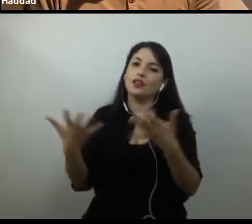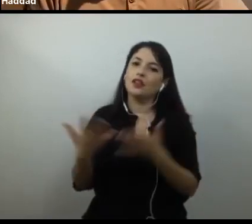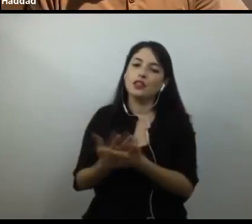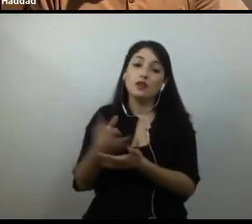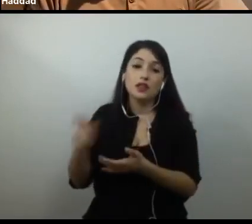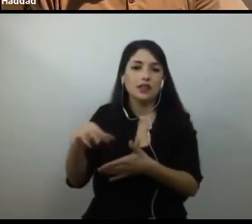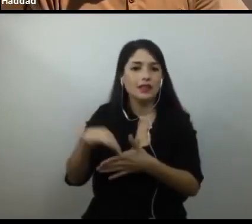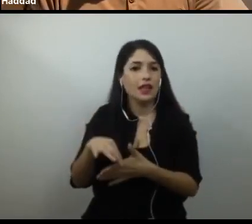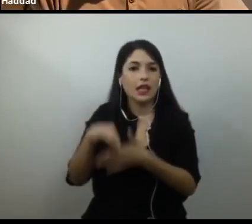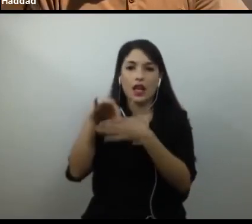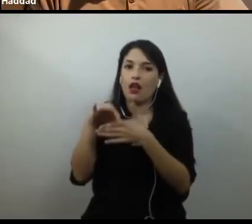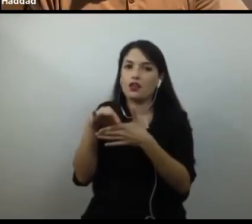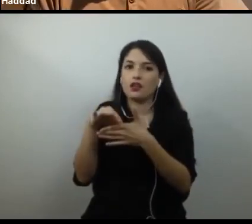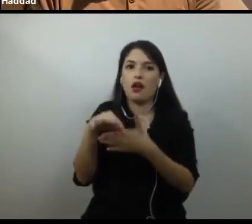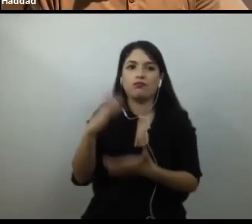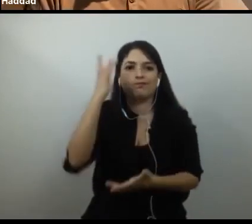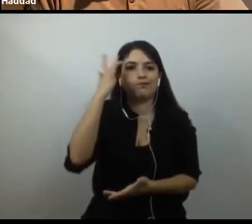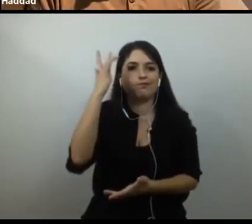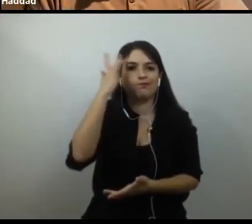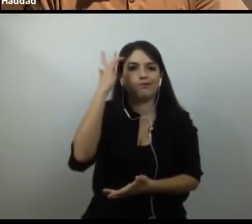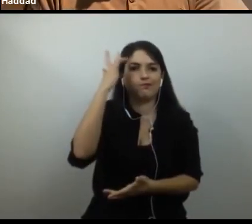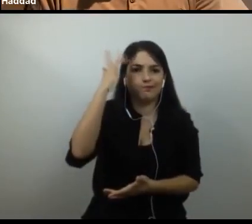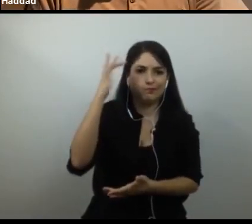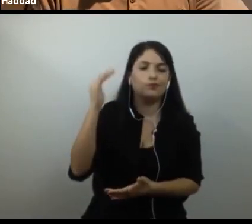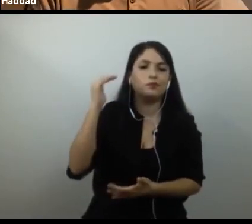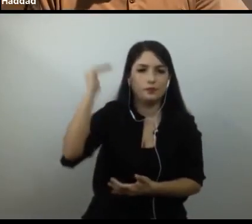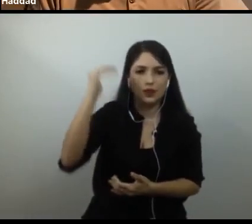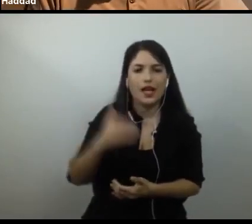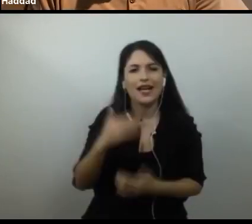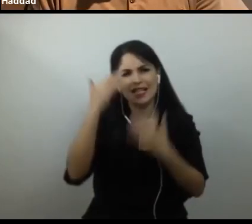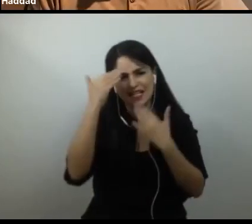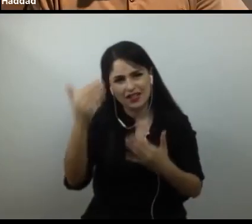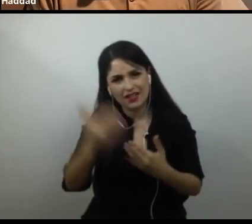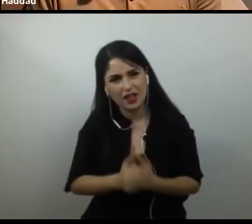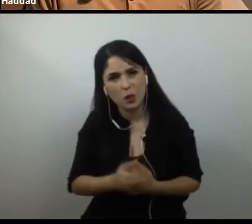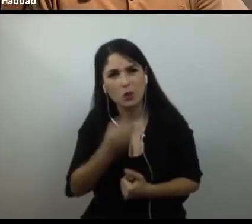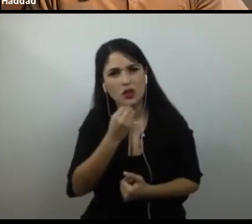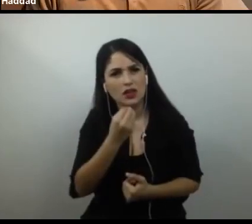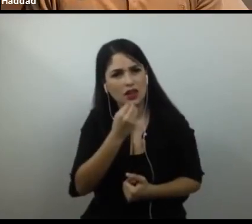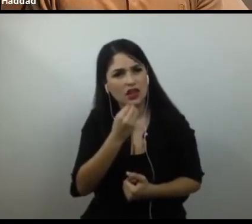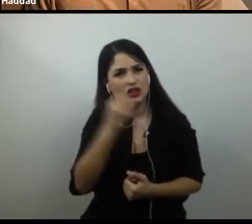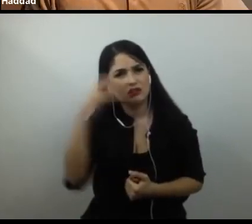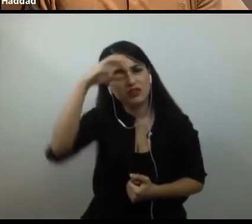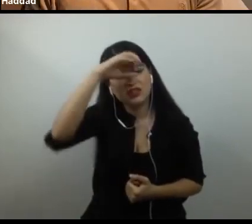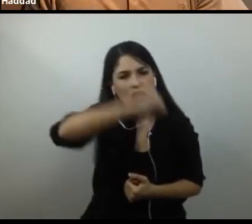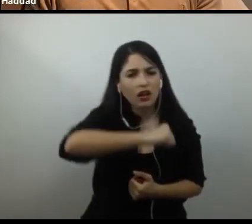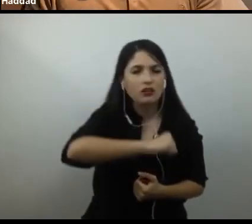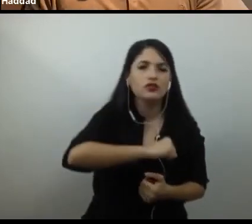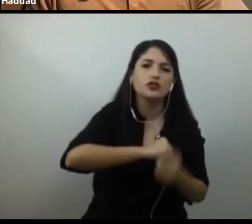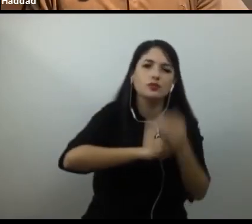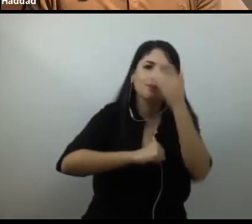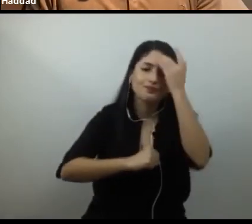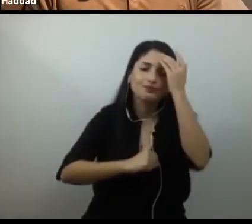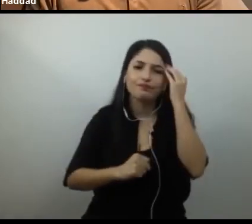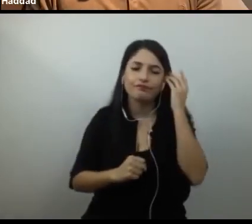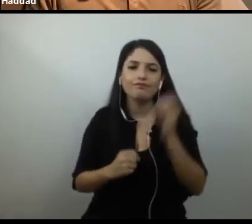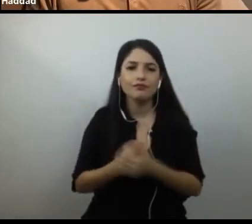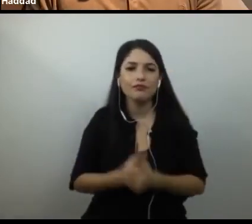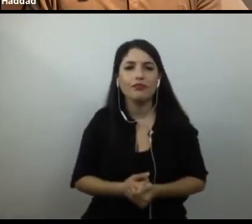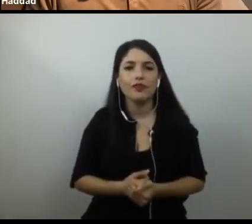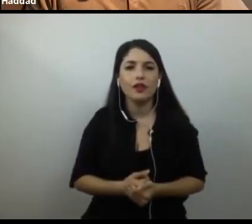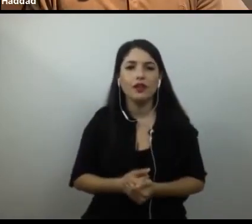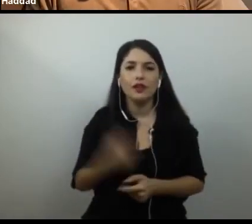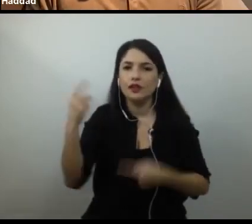lúcida. E quero aqui agradecer realmente a oportunidade de aprendizado conjunto, né? Os debates que a gente tem promovido com as suas